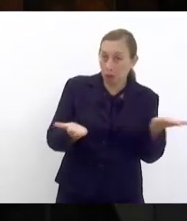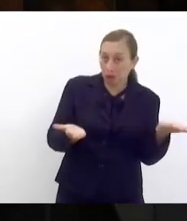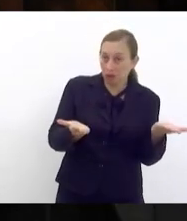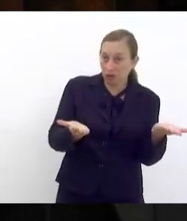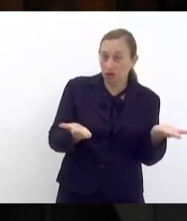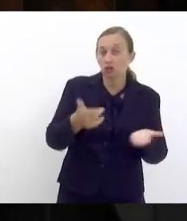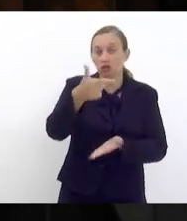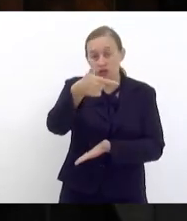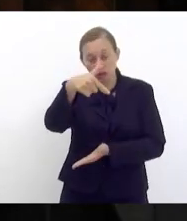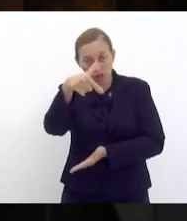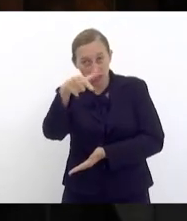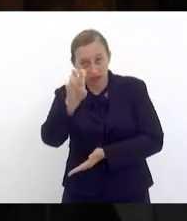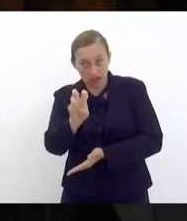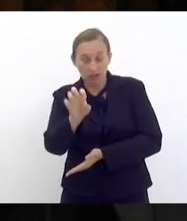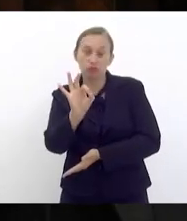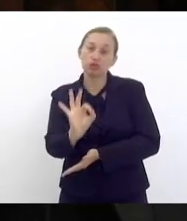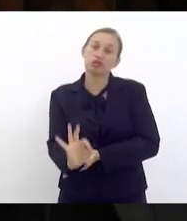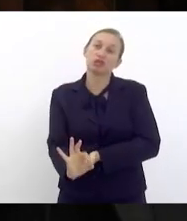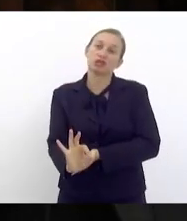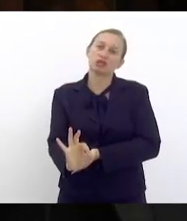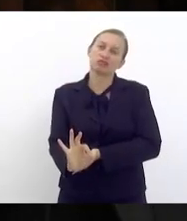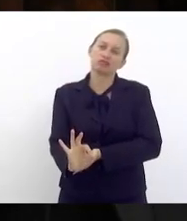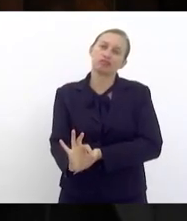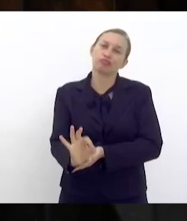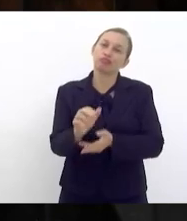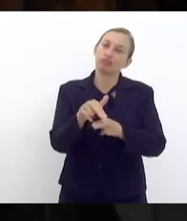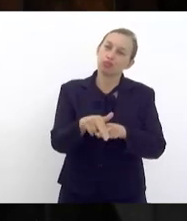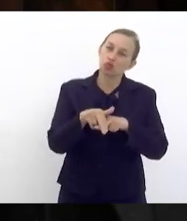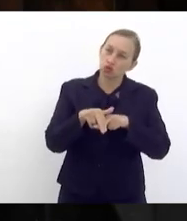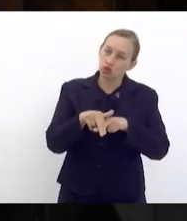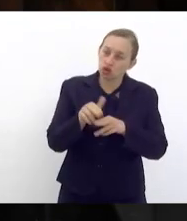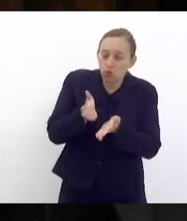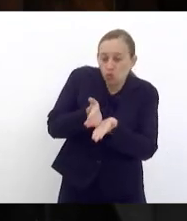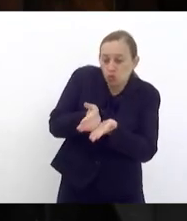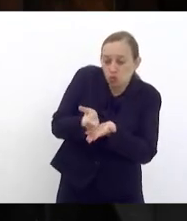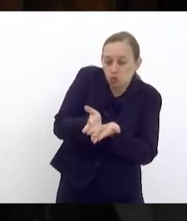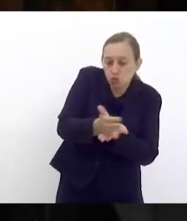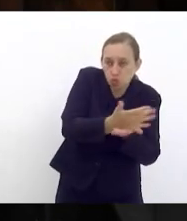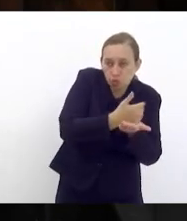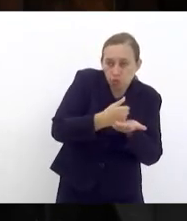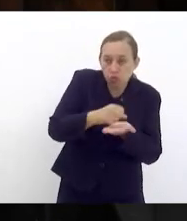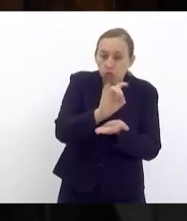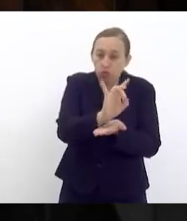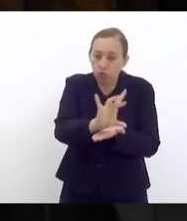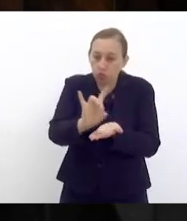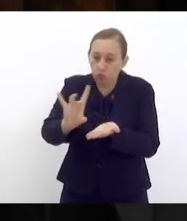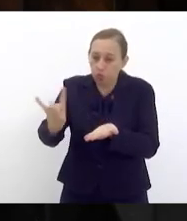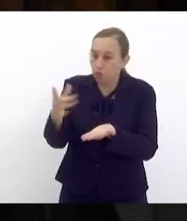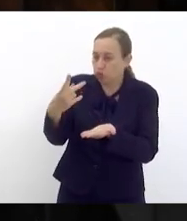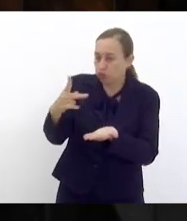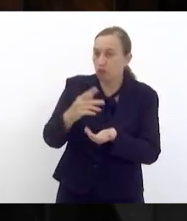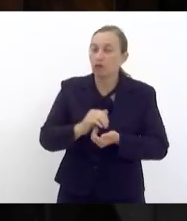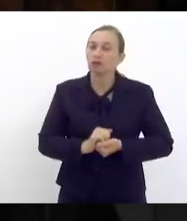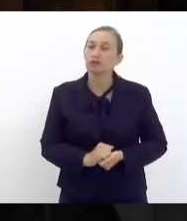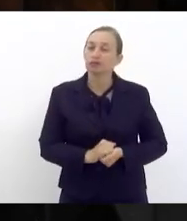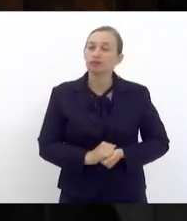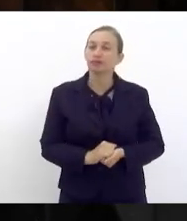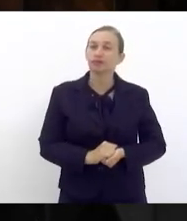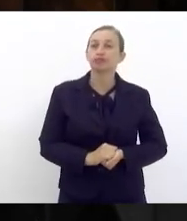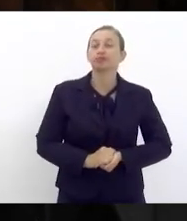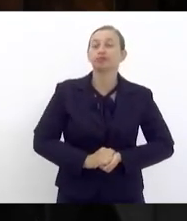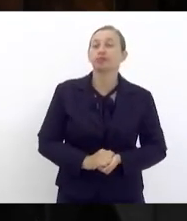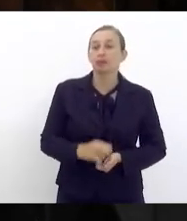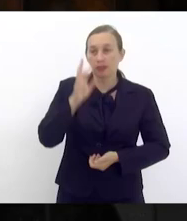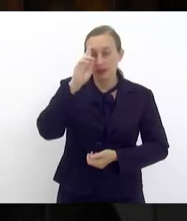os 25% função da arrecadação de cada um deles. Dito isso, senhor